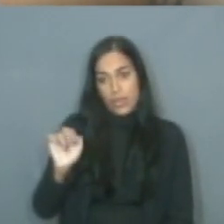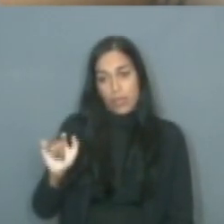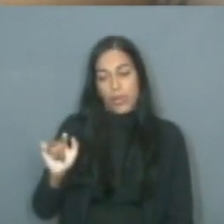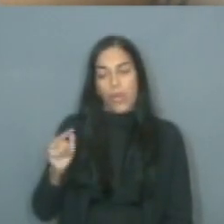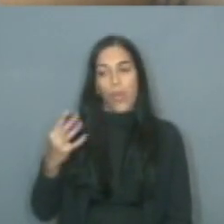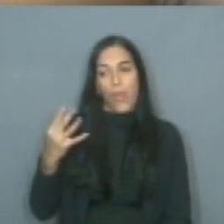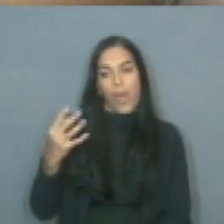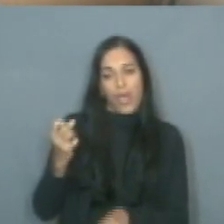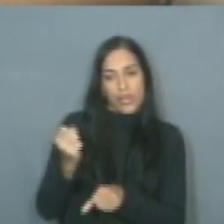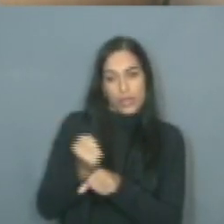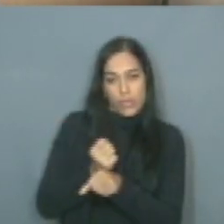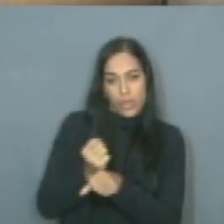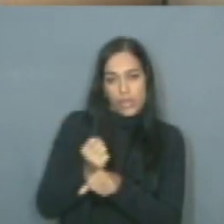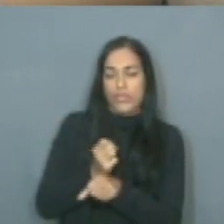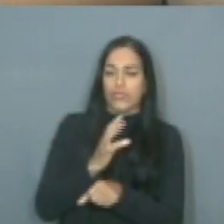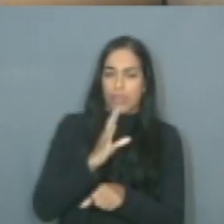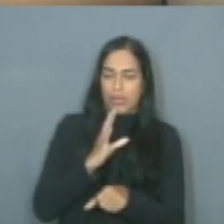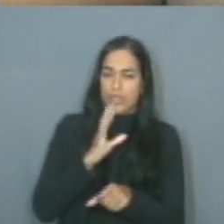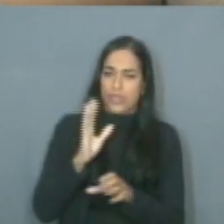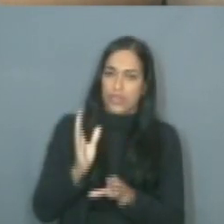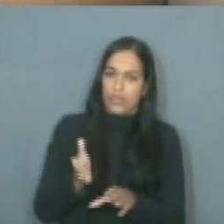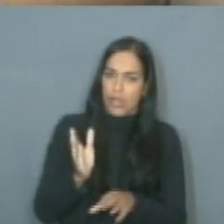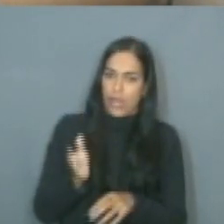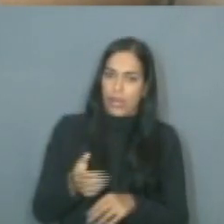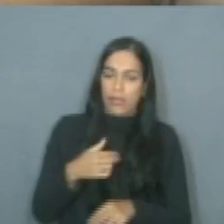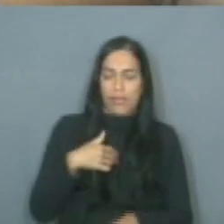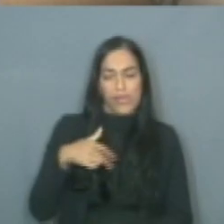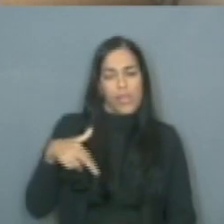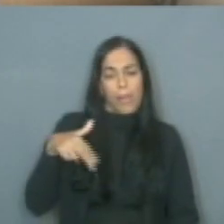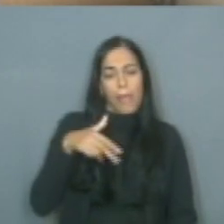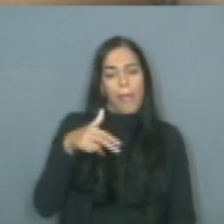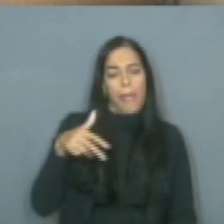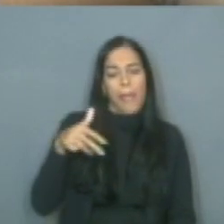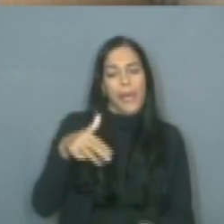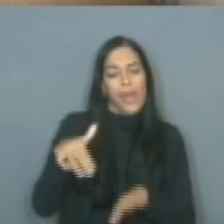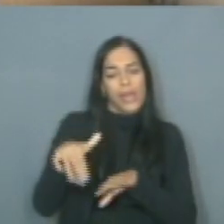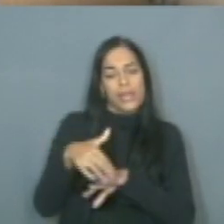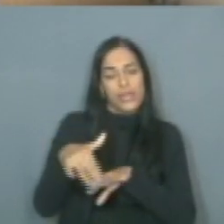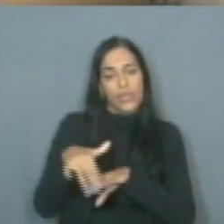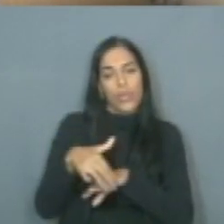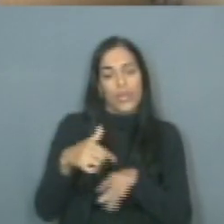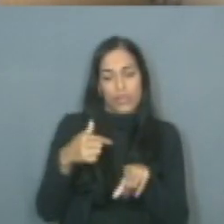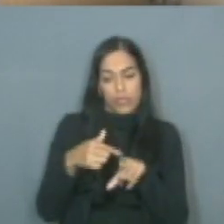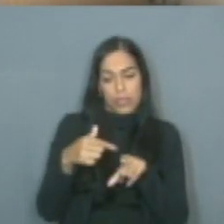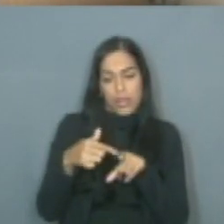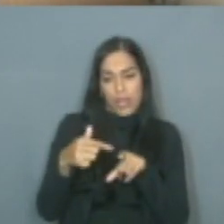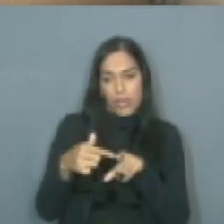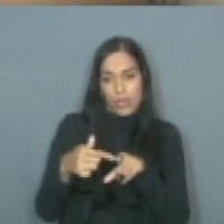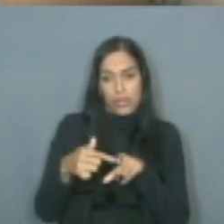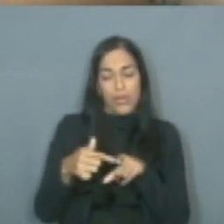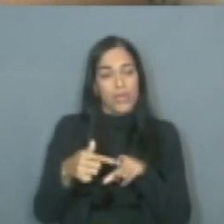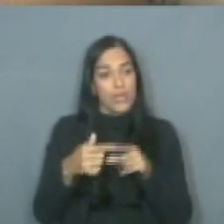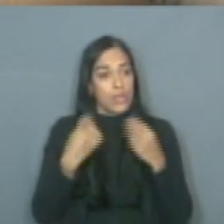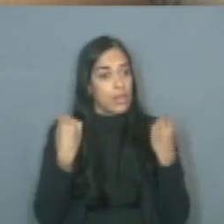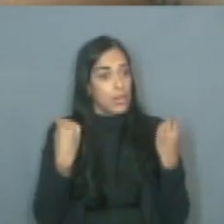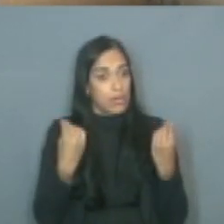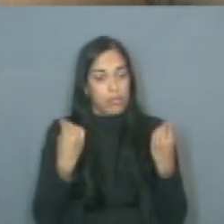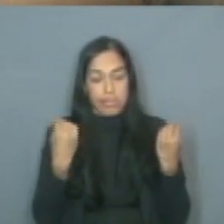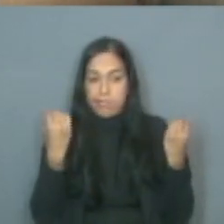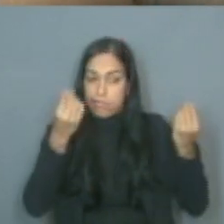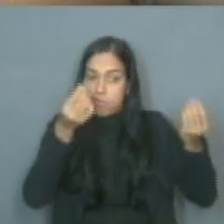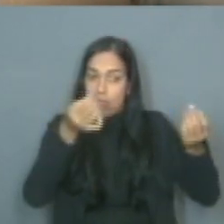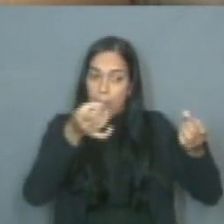ver, já conhecia, obviamente, mas pude andar pelas ruas de Setúbal. E assim, é impressionante o